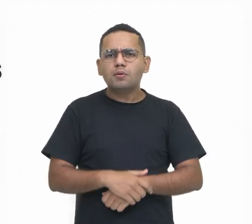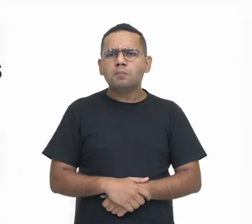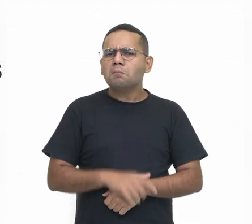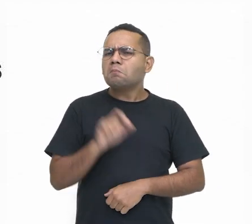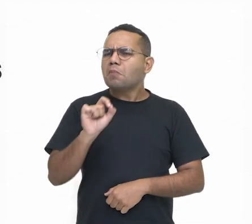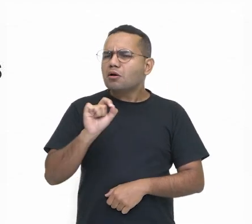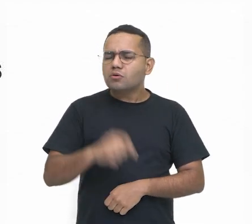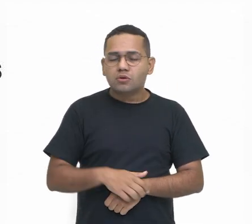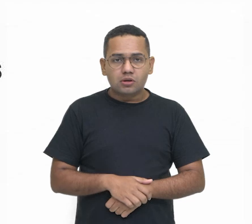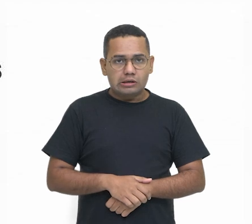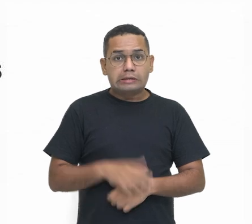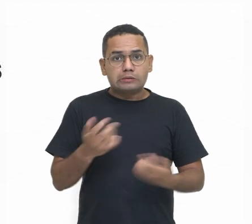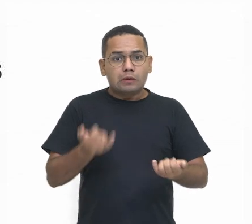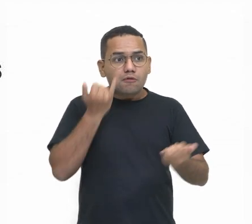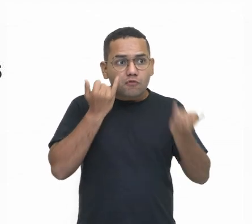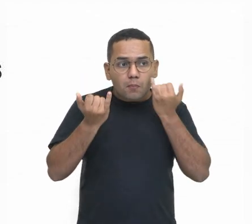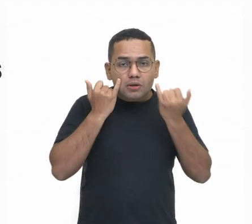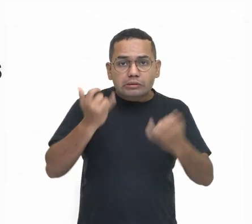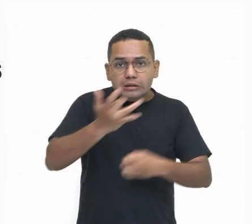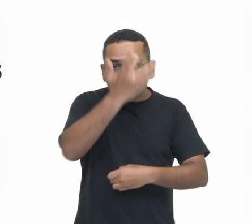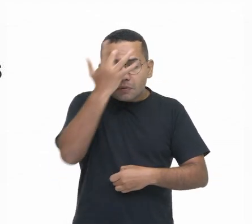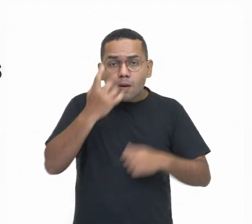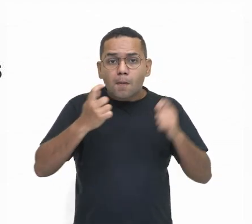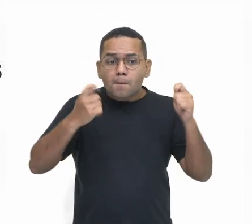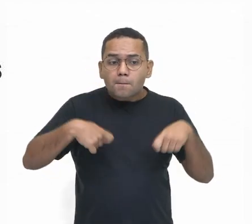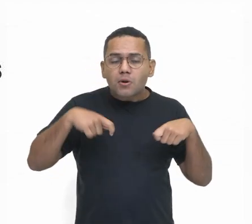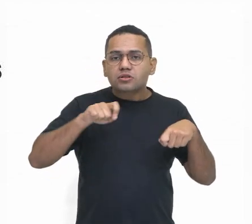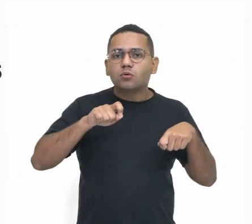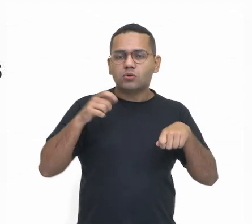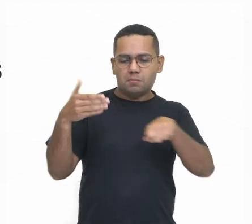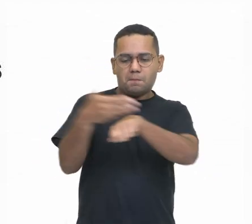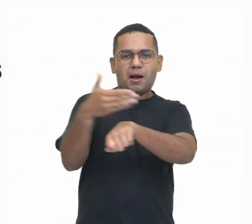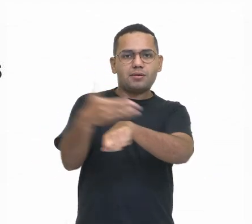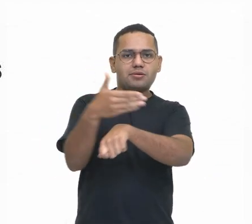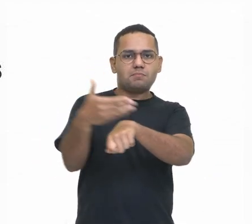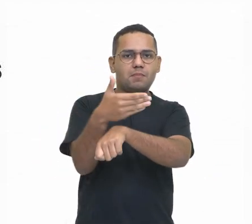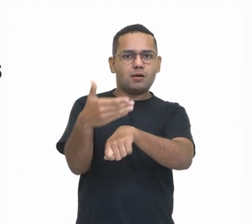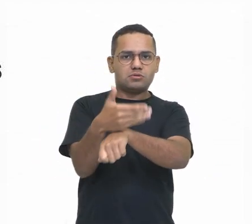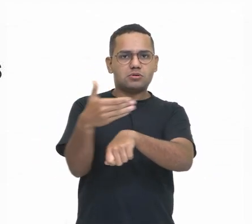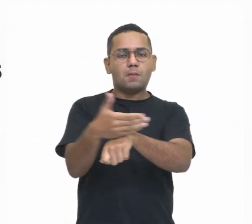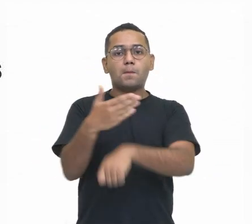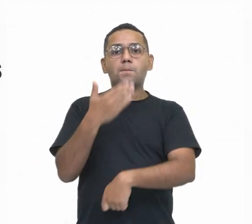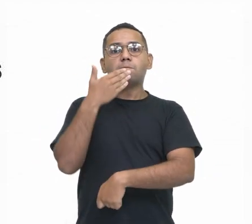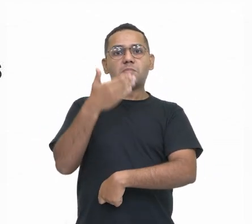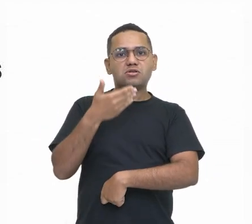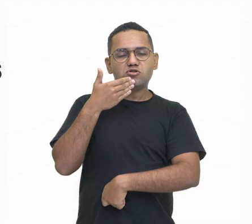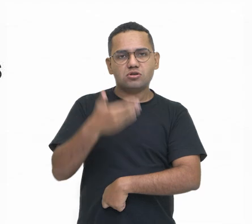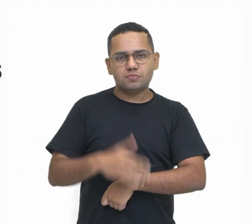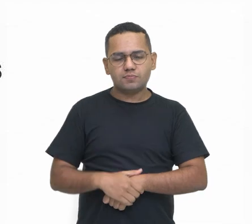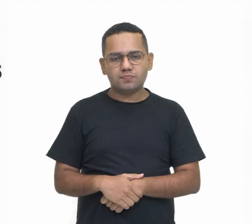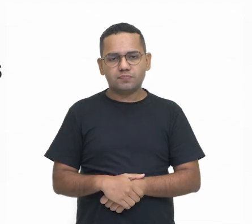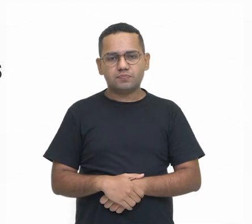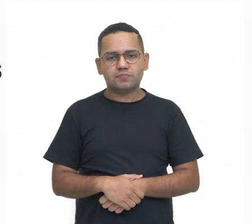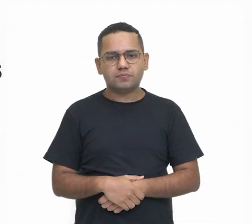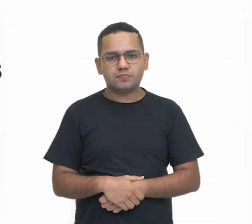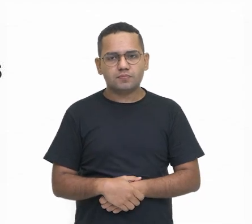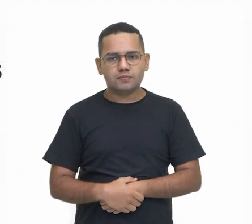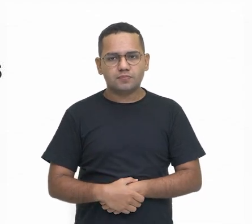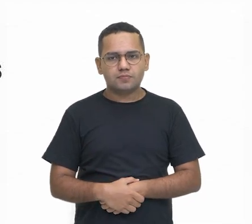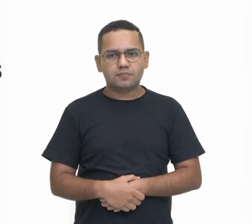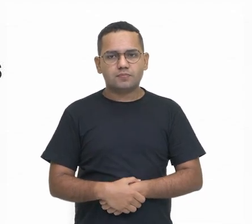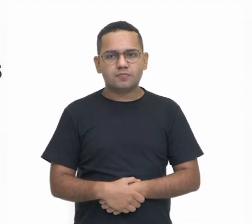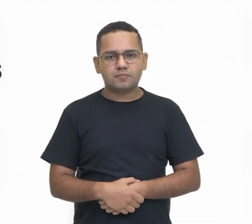quê? Para o engajamento ativo, e não para desarticular os